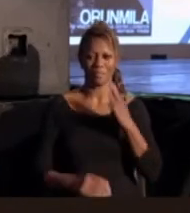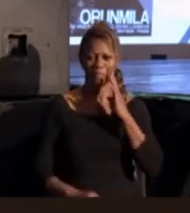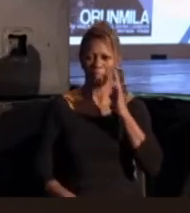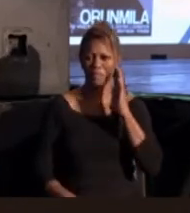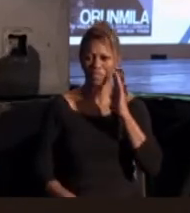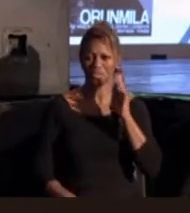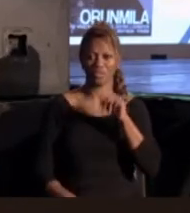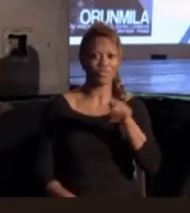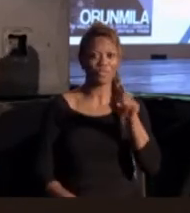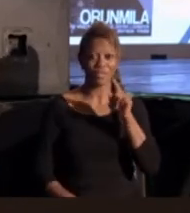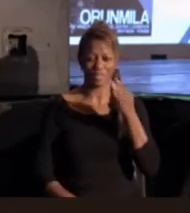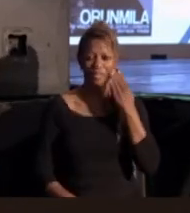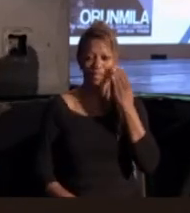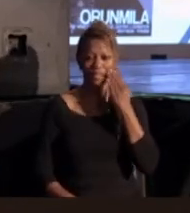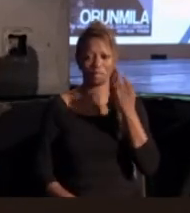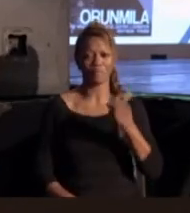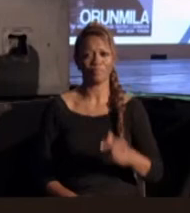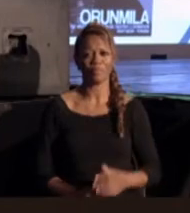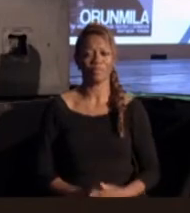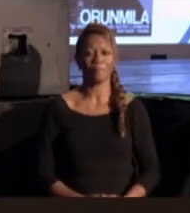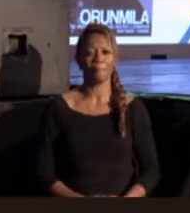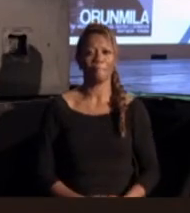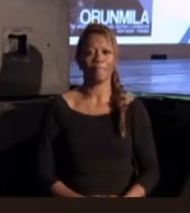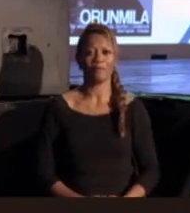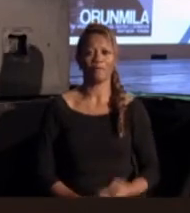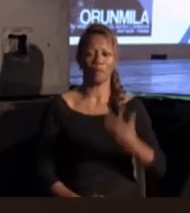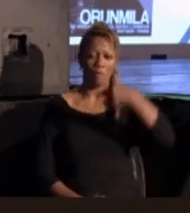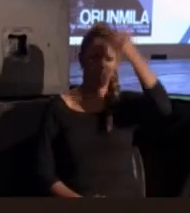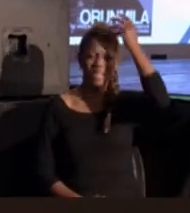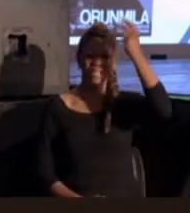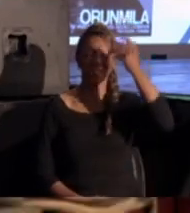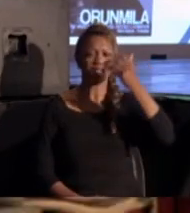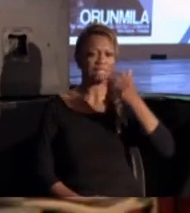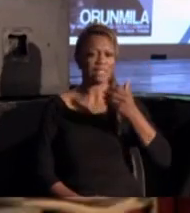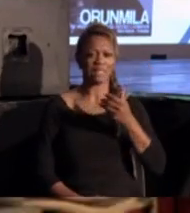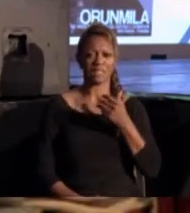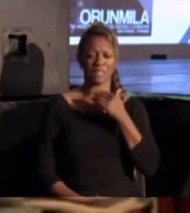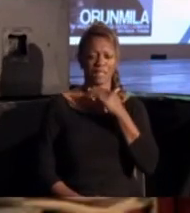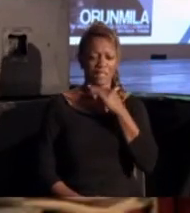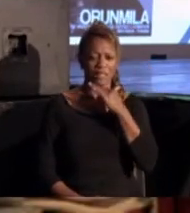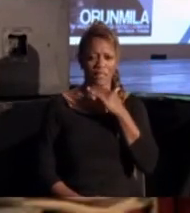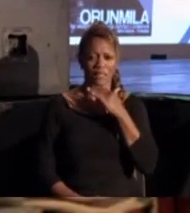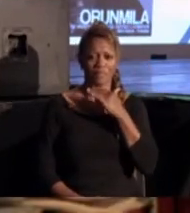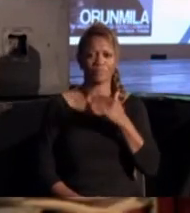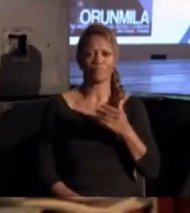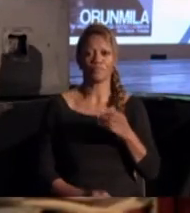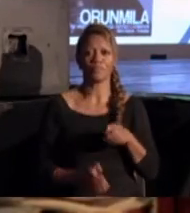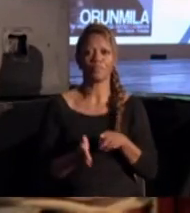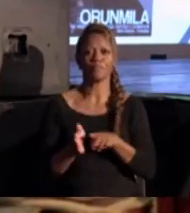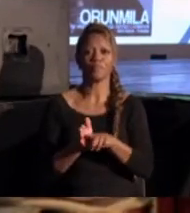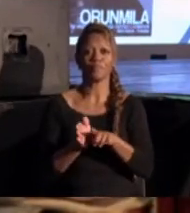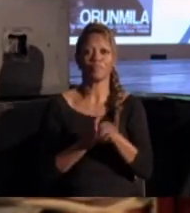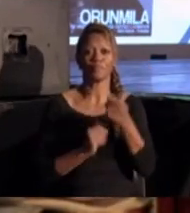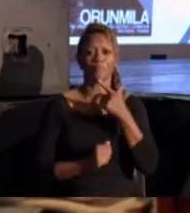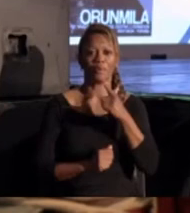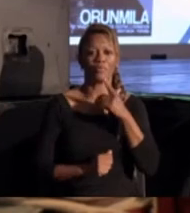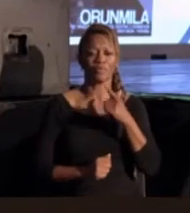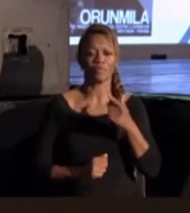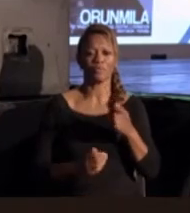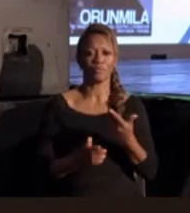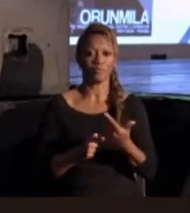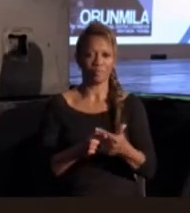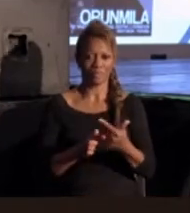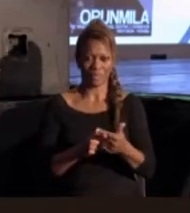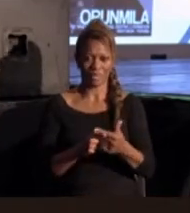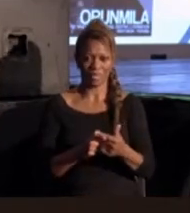sabe, ele faz língua de touro com inhame. O rei come e detesta aquela comida. Ele pergunta para Orumilá por que língua